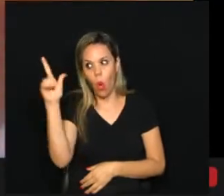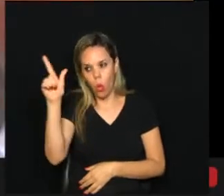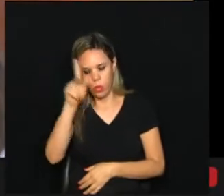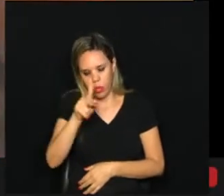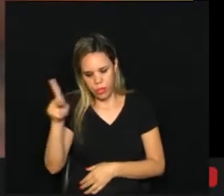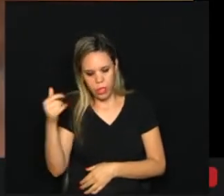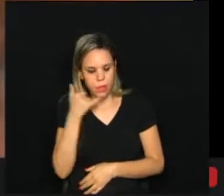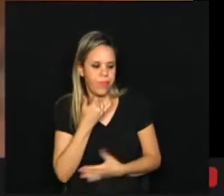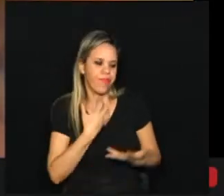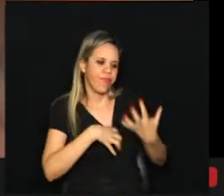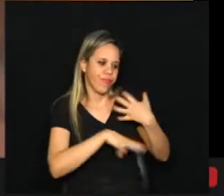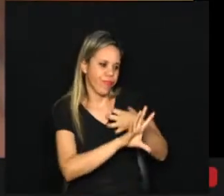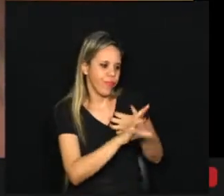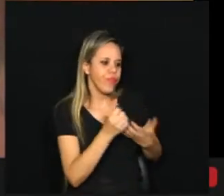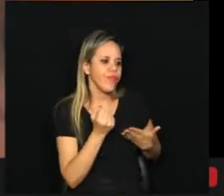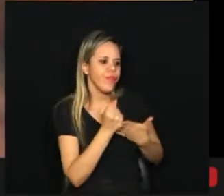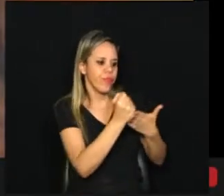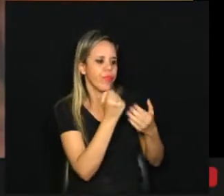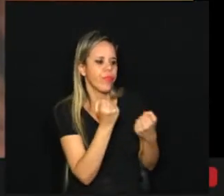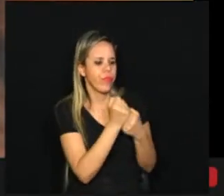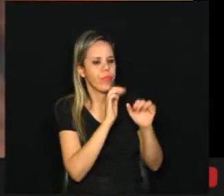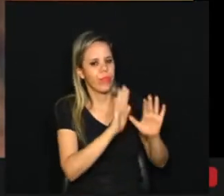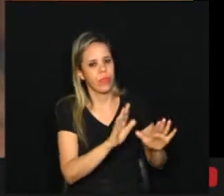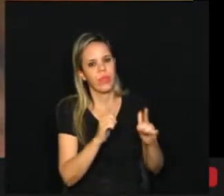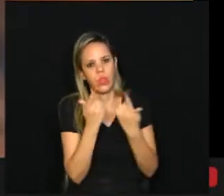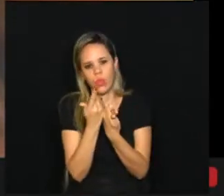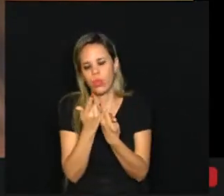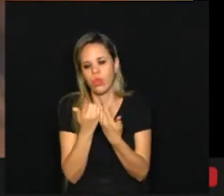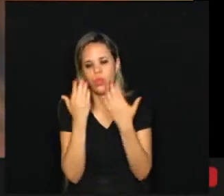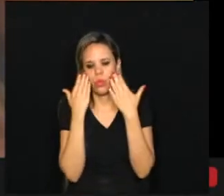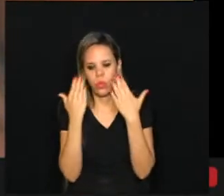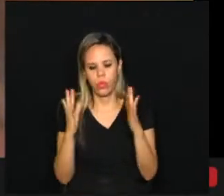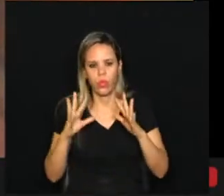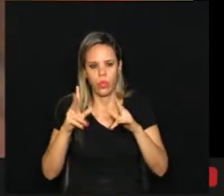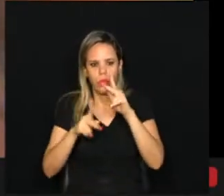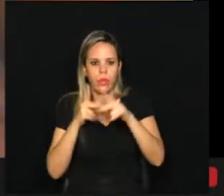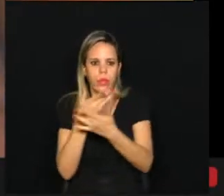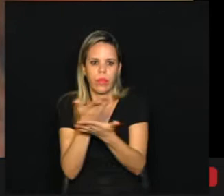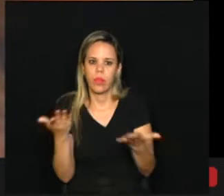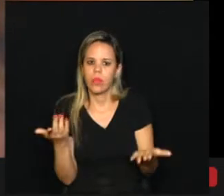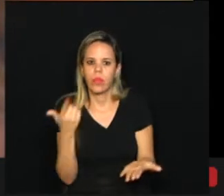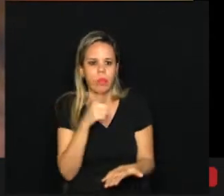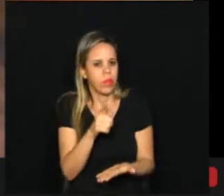se solidarizou com ele, mas no grupo em si, perante os outros, ele